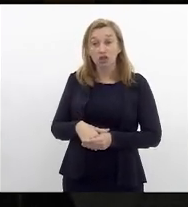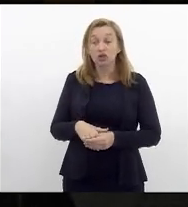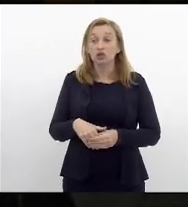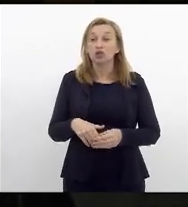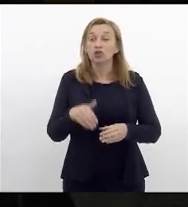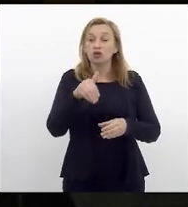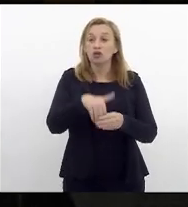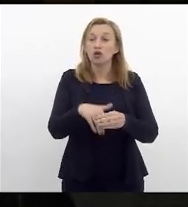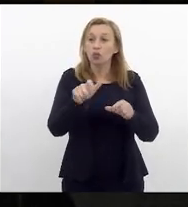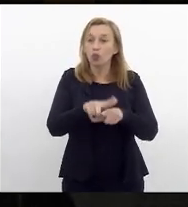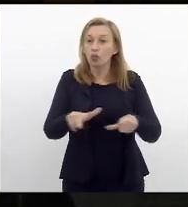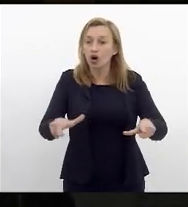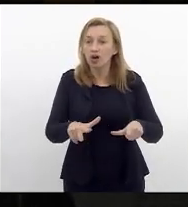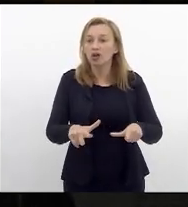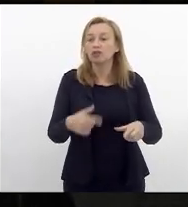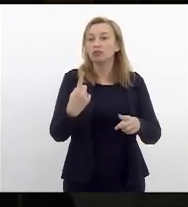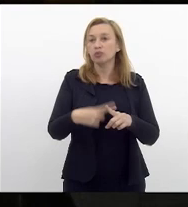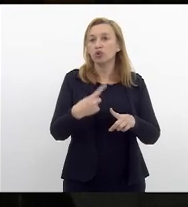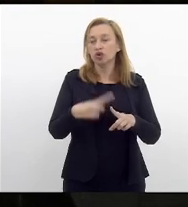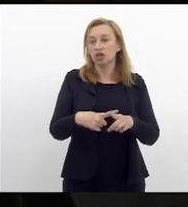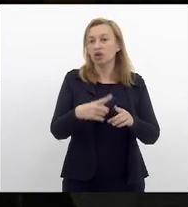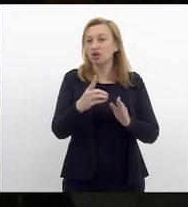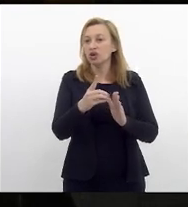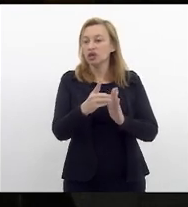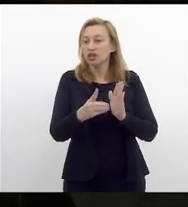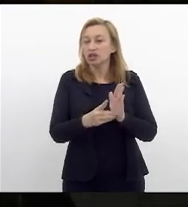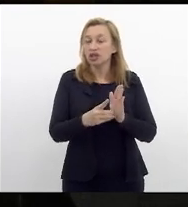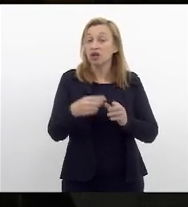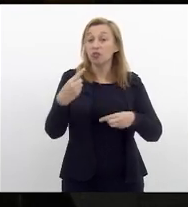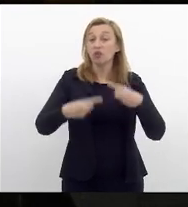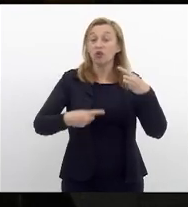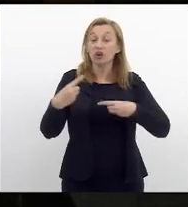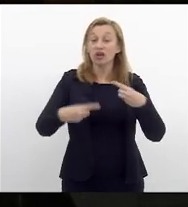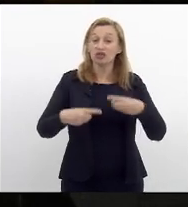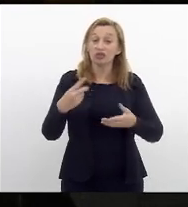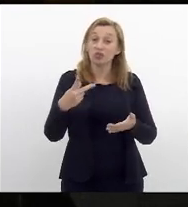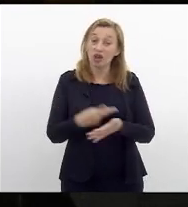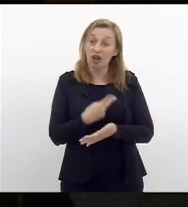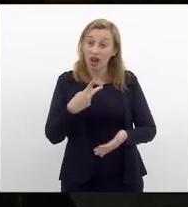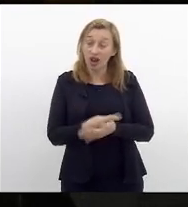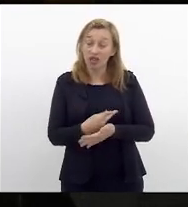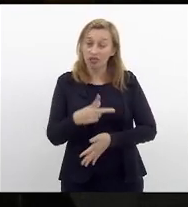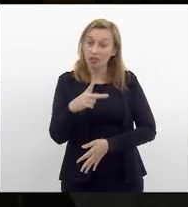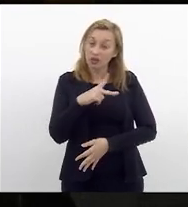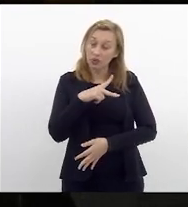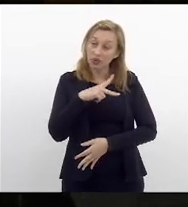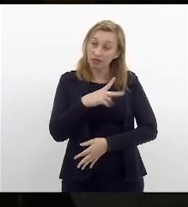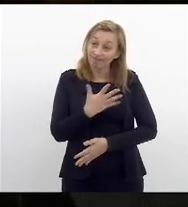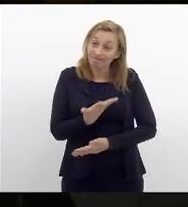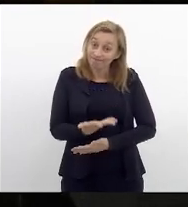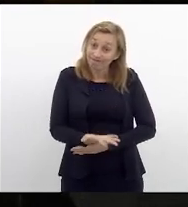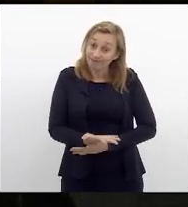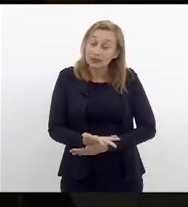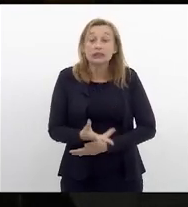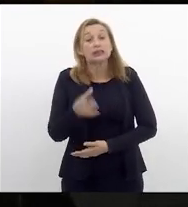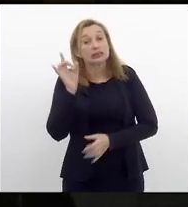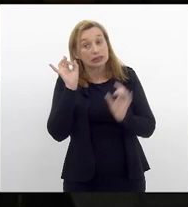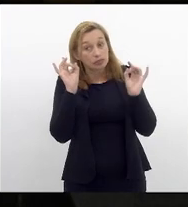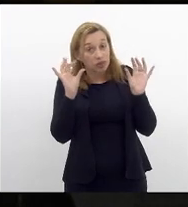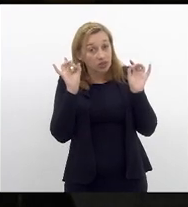porque o critério é horroroso, é critério político e é critério pessoal.